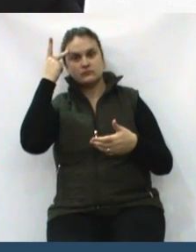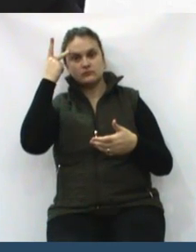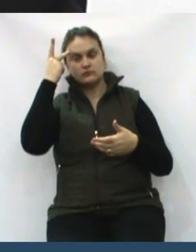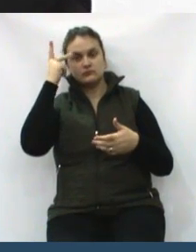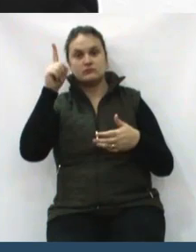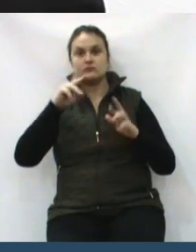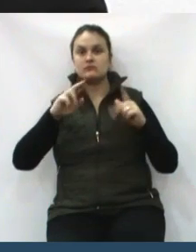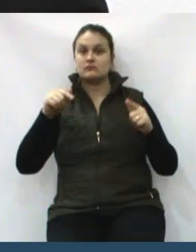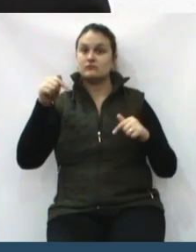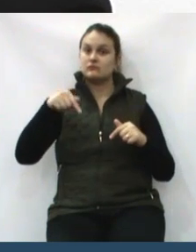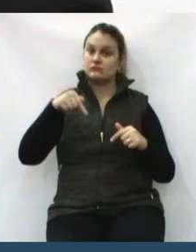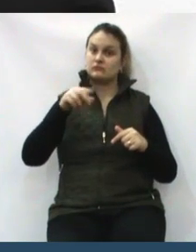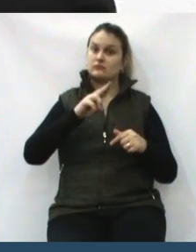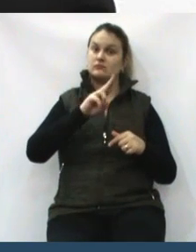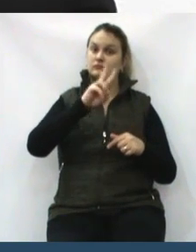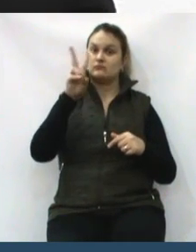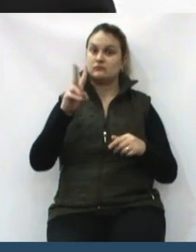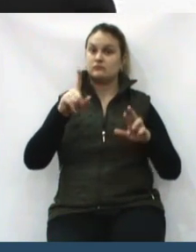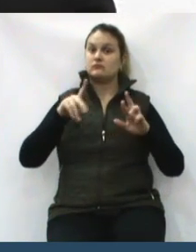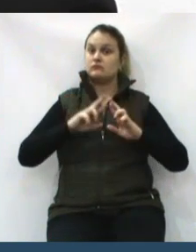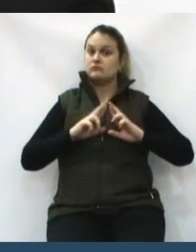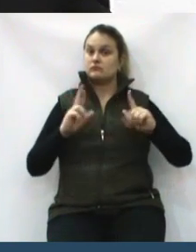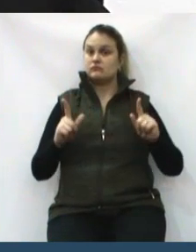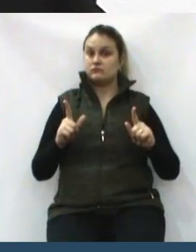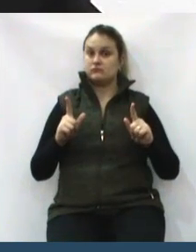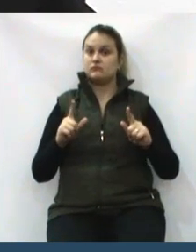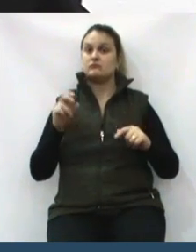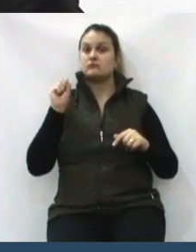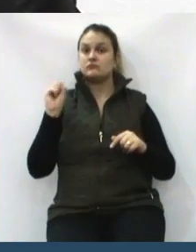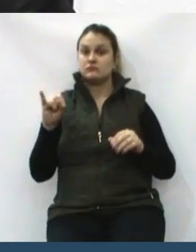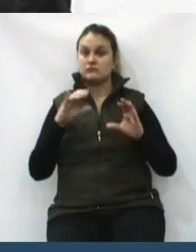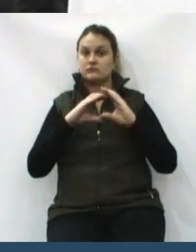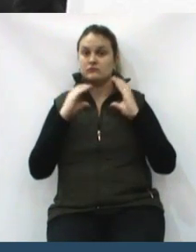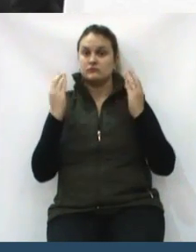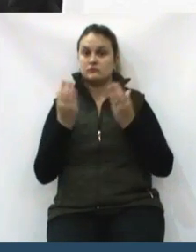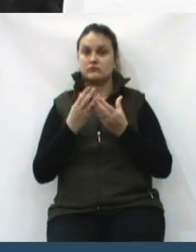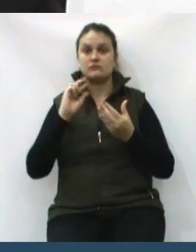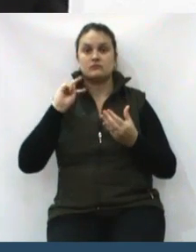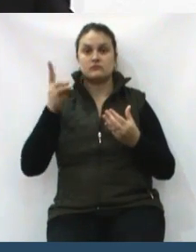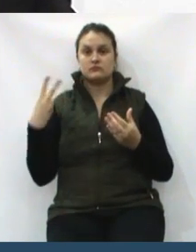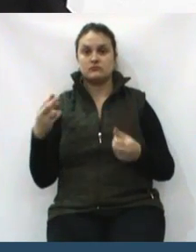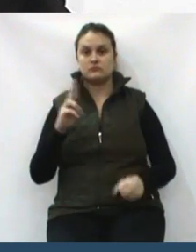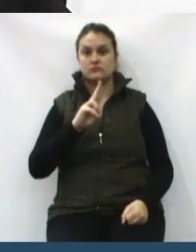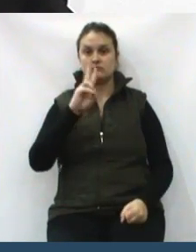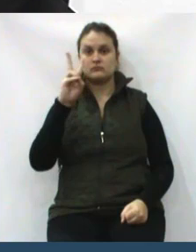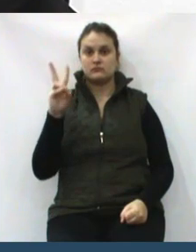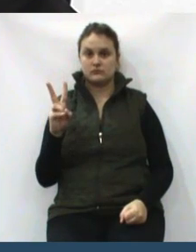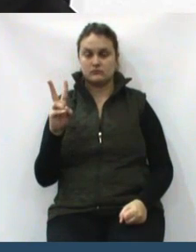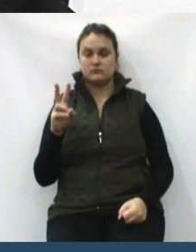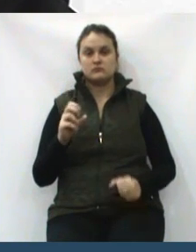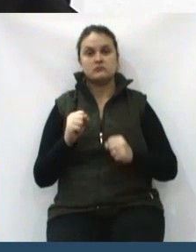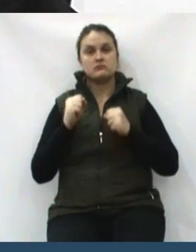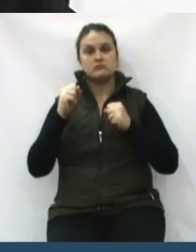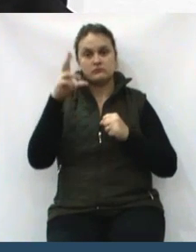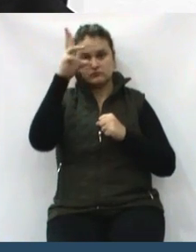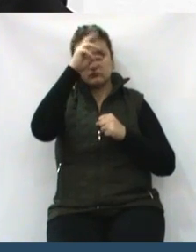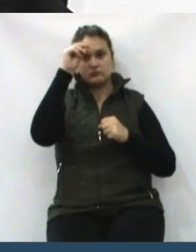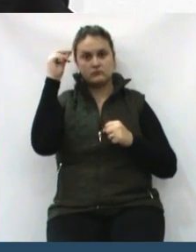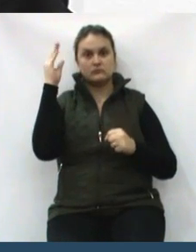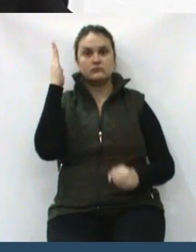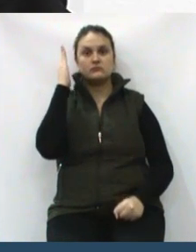uma coisa, e o Nona Vitória, grande circulação é outra coisa. Se a Câmara de Vereadores de Nona Vitória e o Poder Executivo